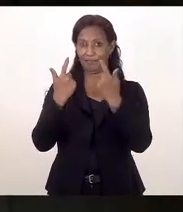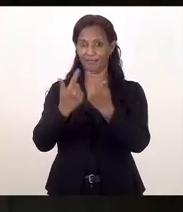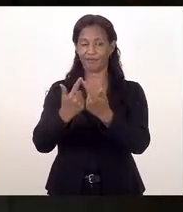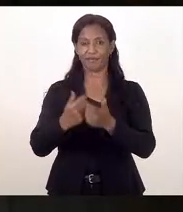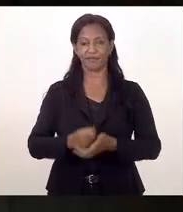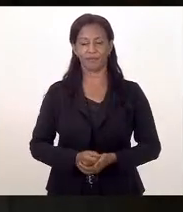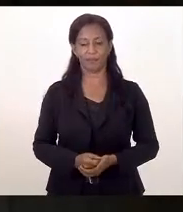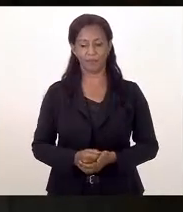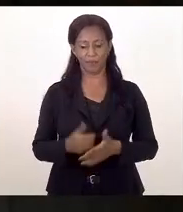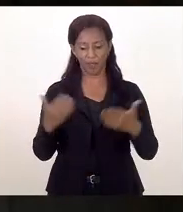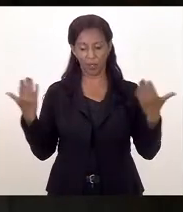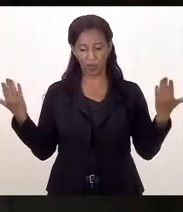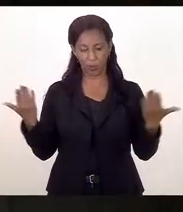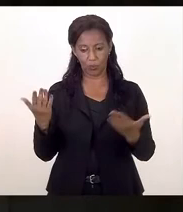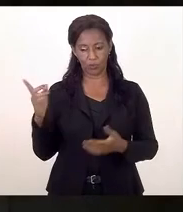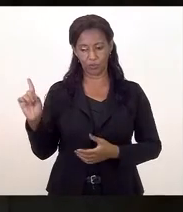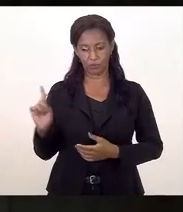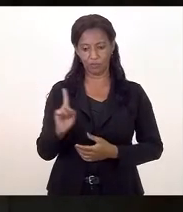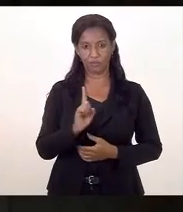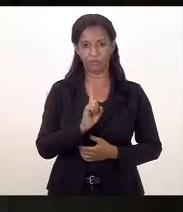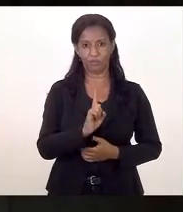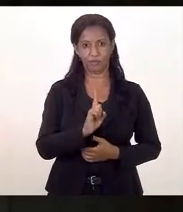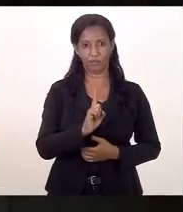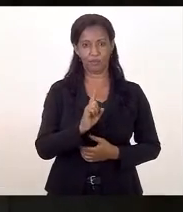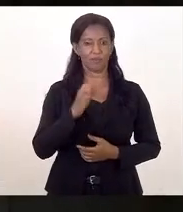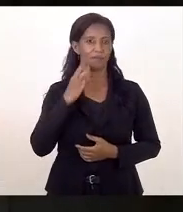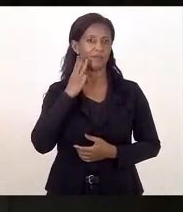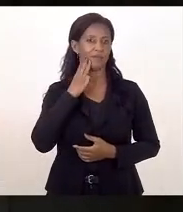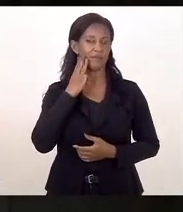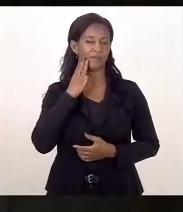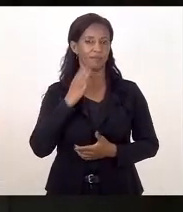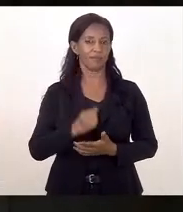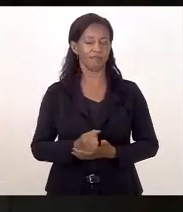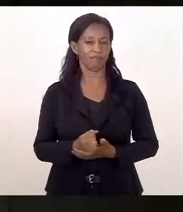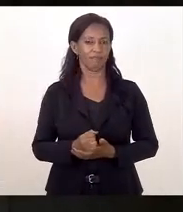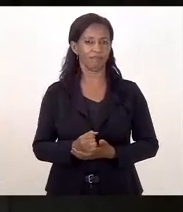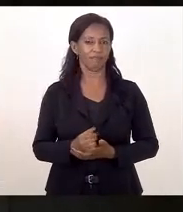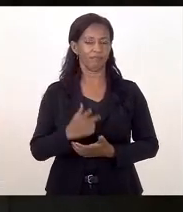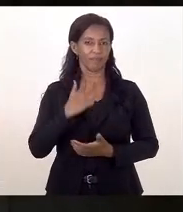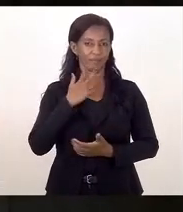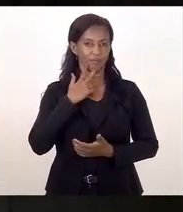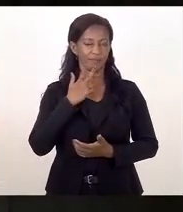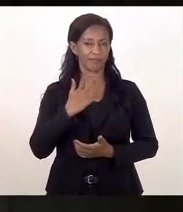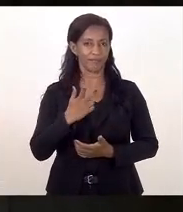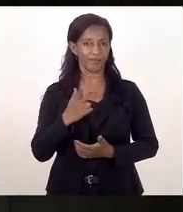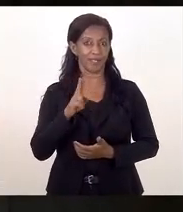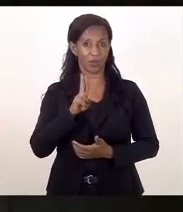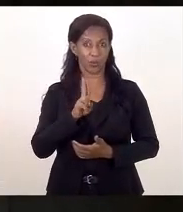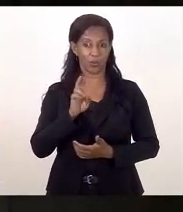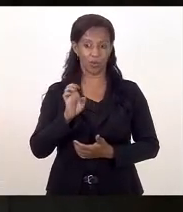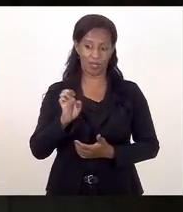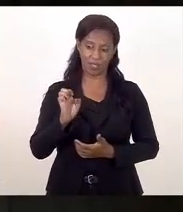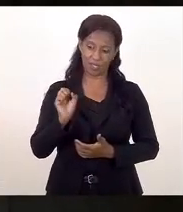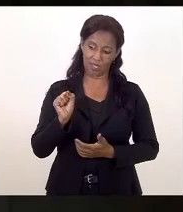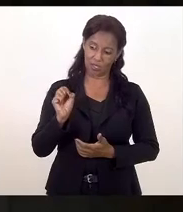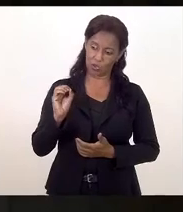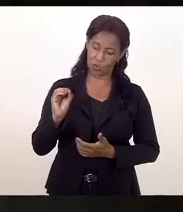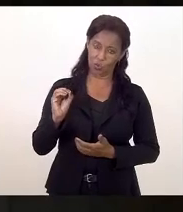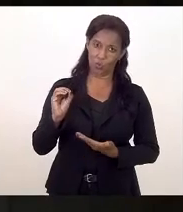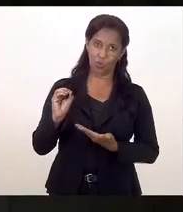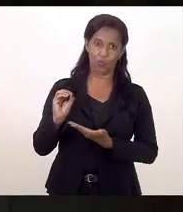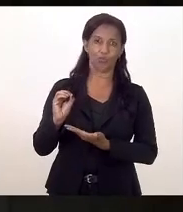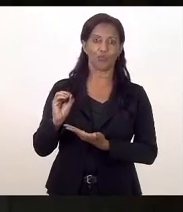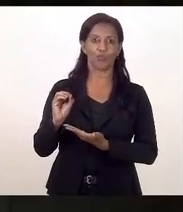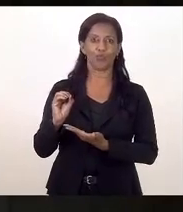Hoje eu venho a essa tribuna, deputado Valdeck, justamente para falar da UESO, o